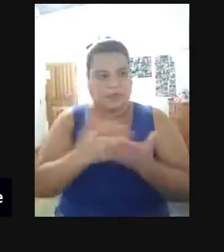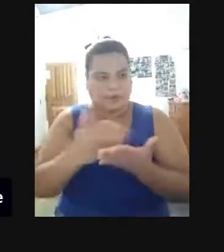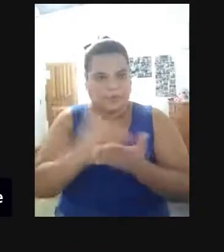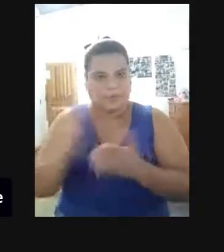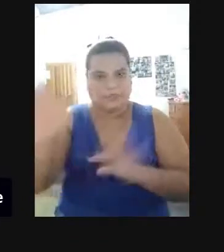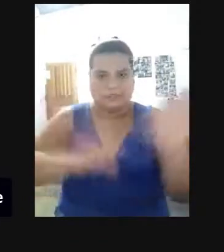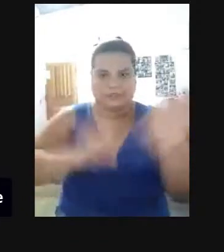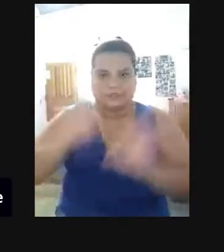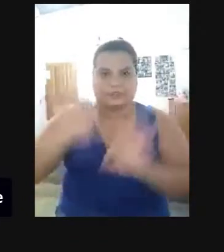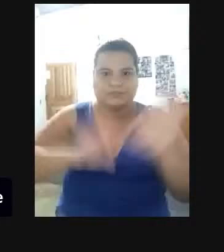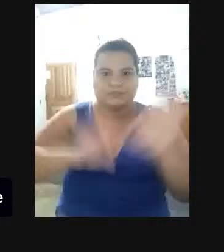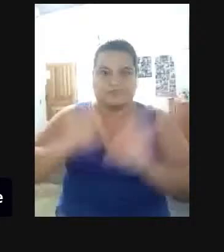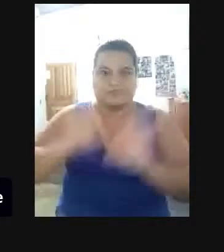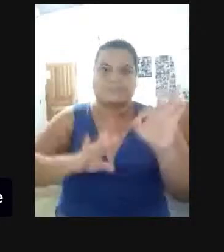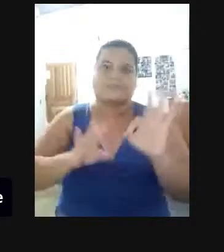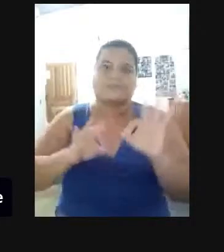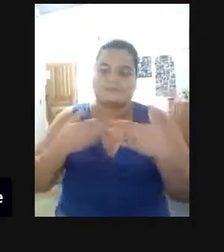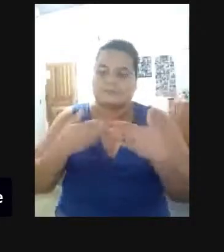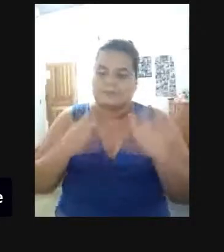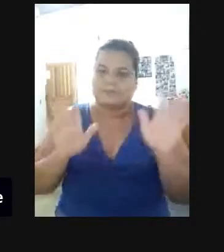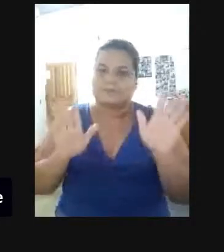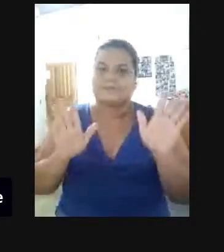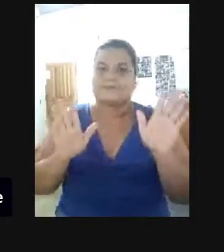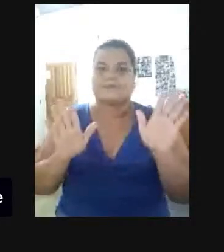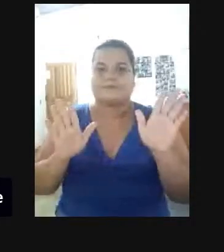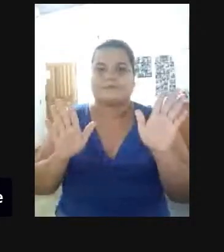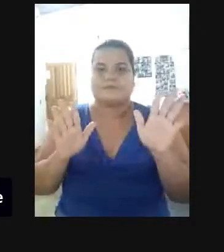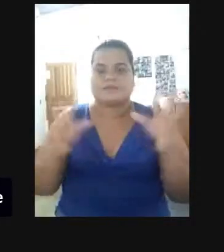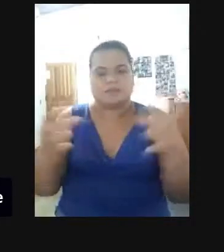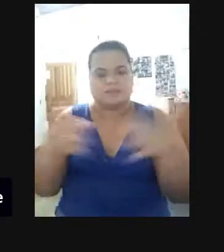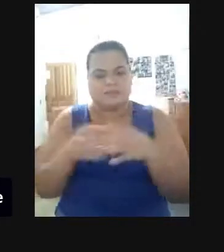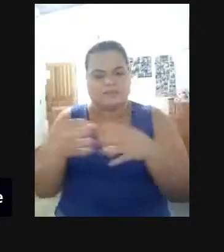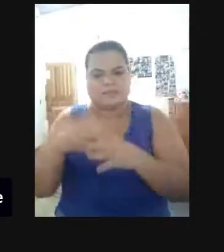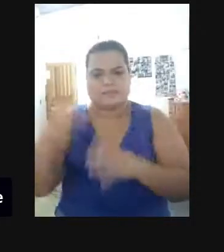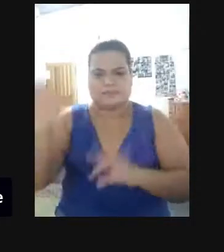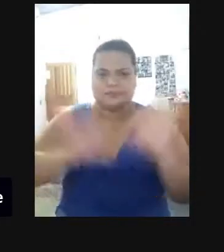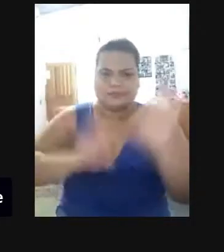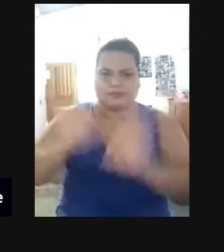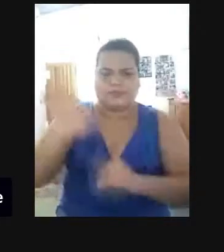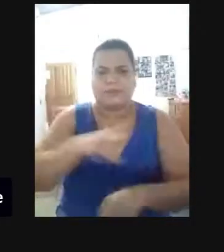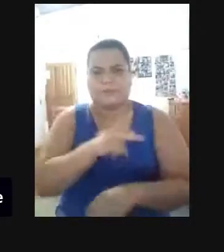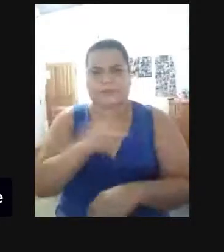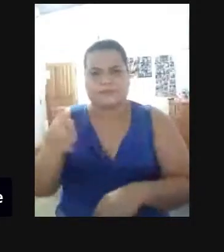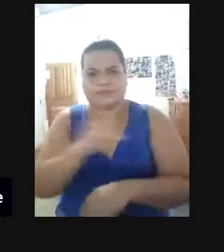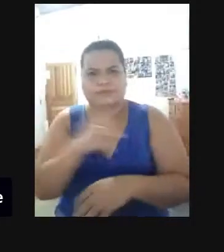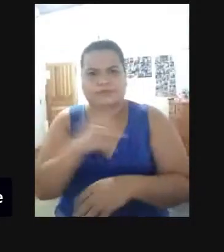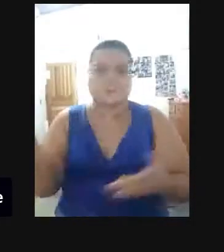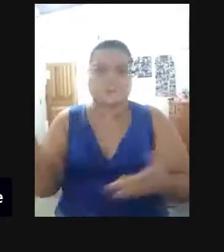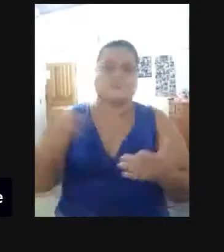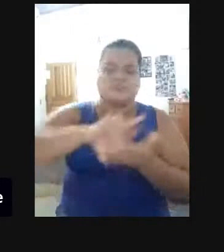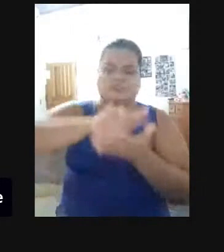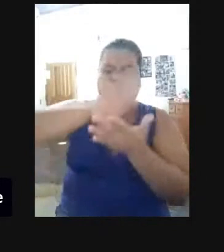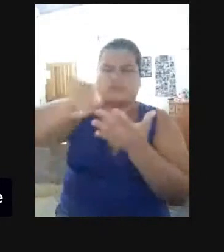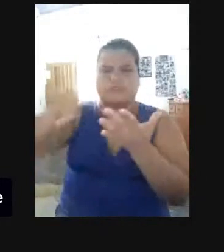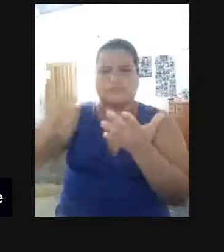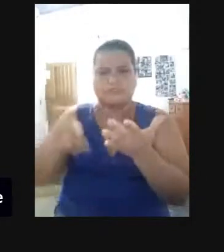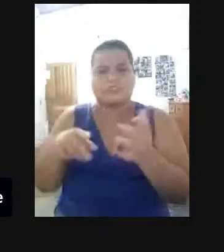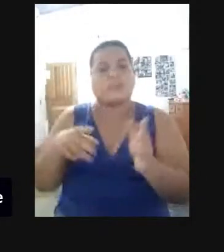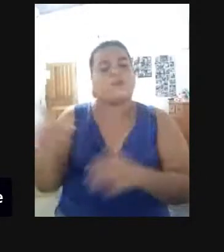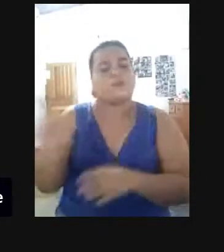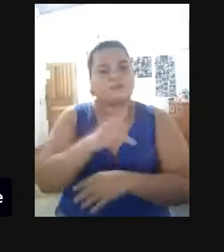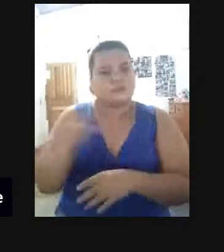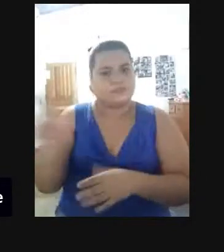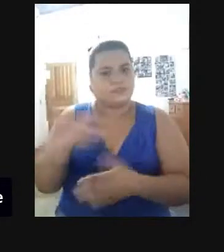evento acontecesse, né, juntamente com toda a comissão, com a professora Danila, a professora Flávia, professora Camila,